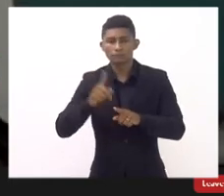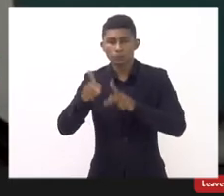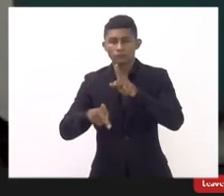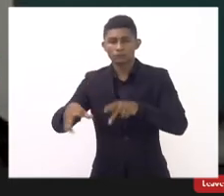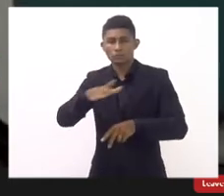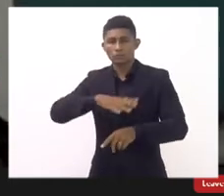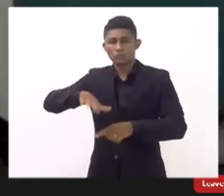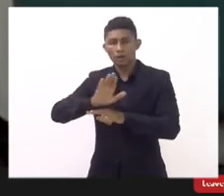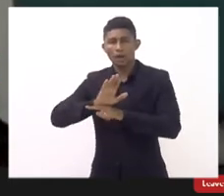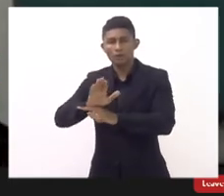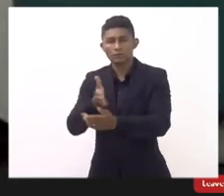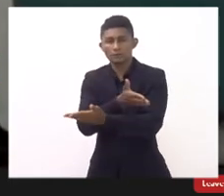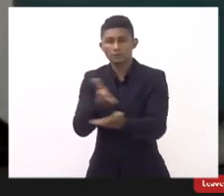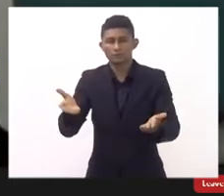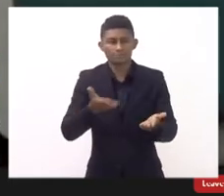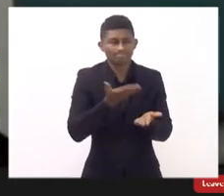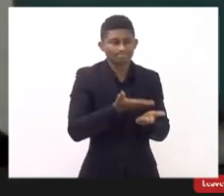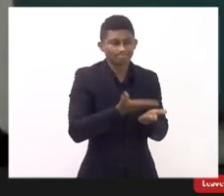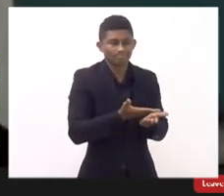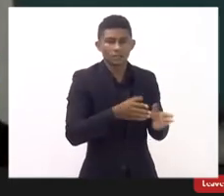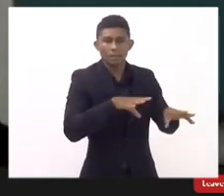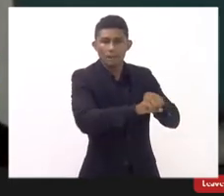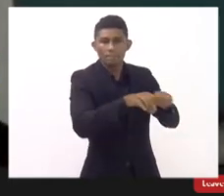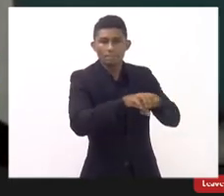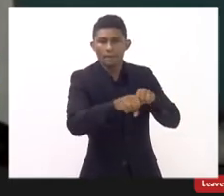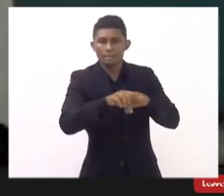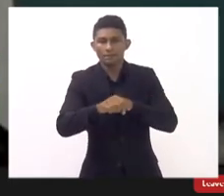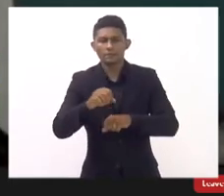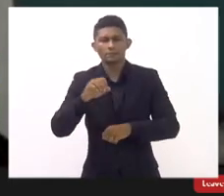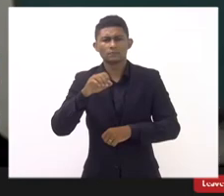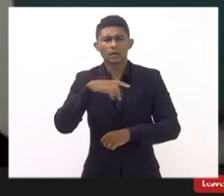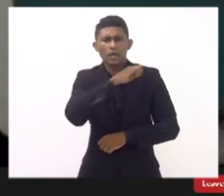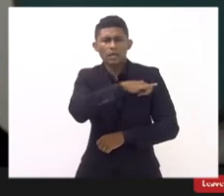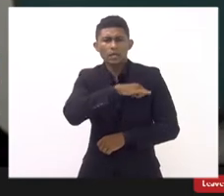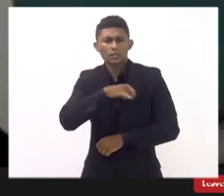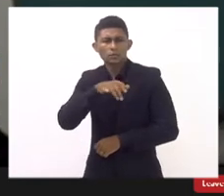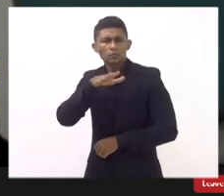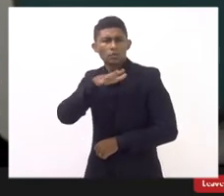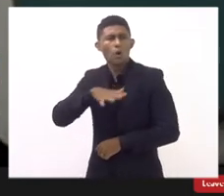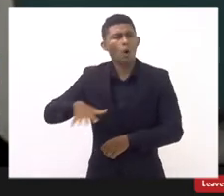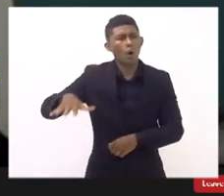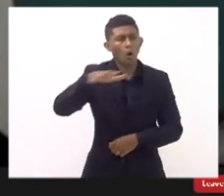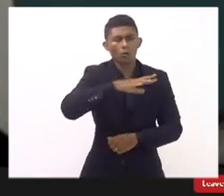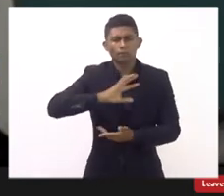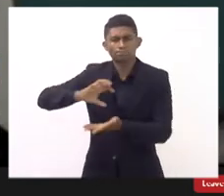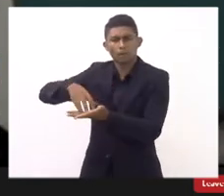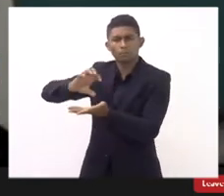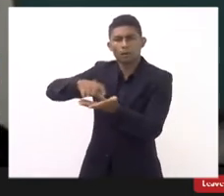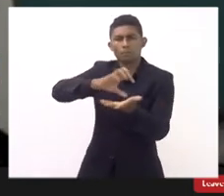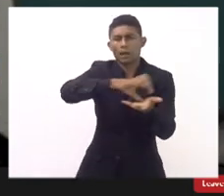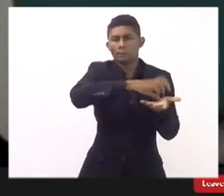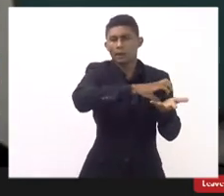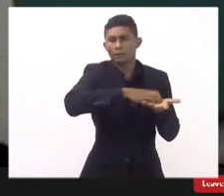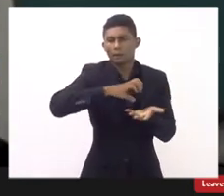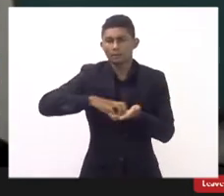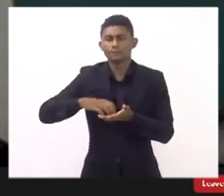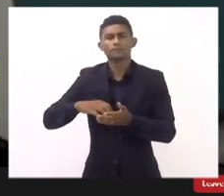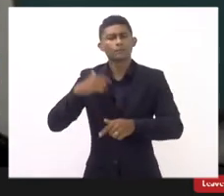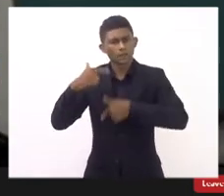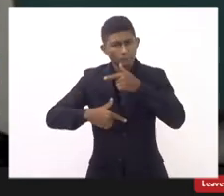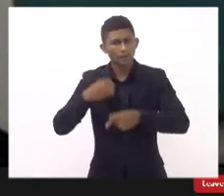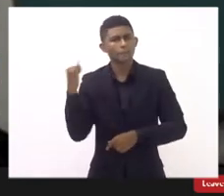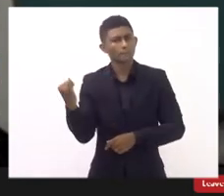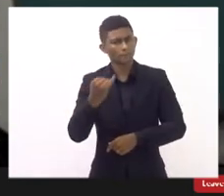população, está espalhada no Rio de Janeiro inteiro, e faz um trabalho muito importante nessa capacitação, que vai ajudar